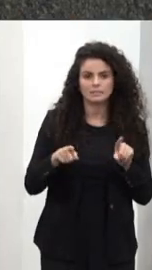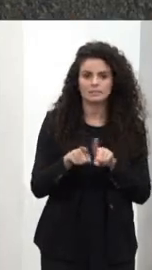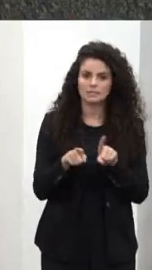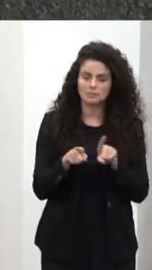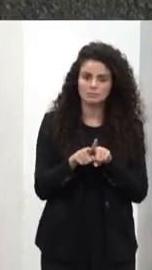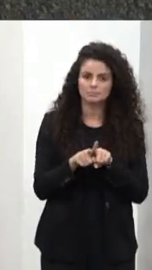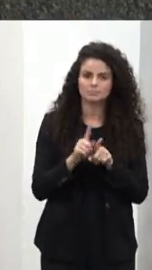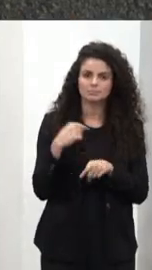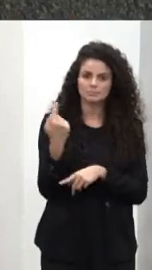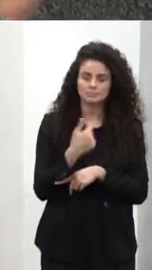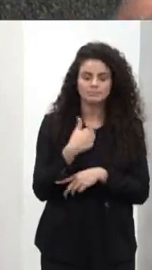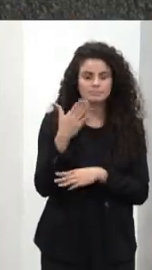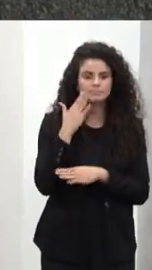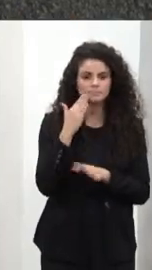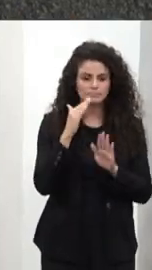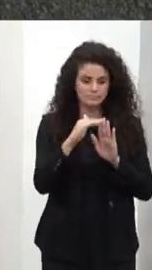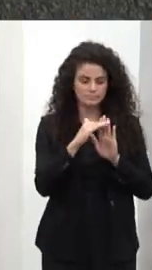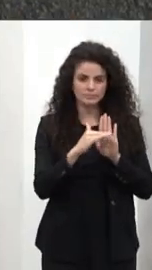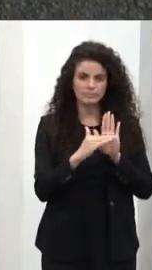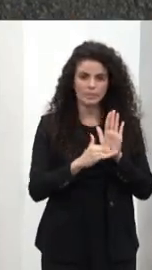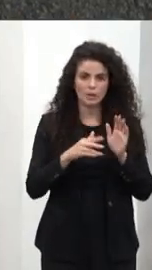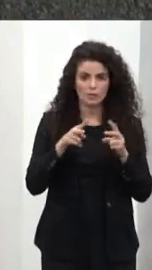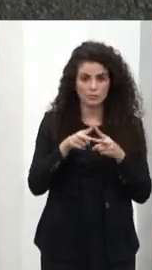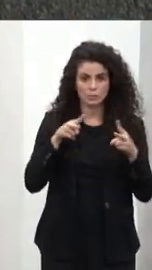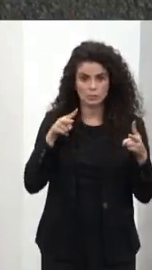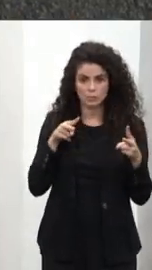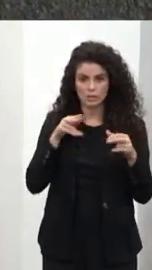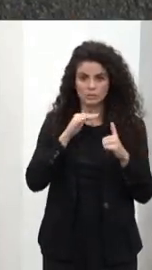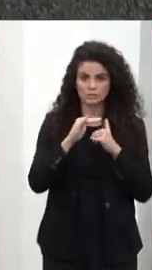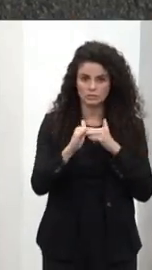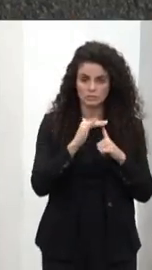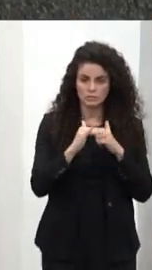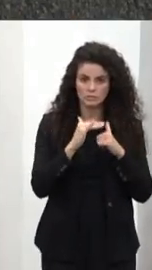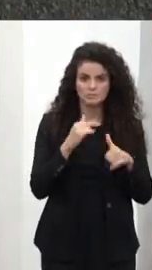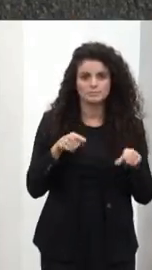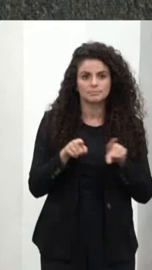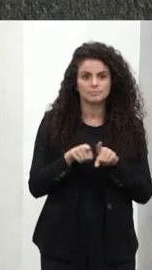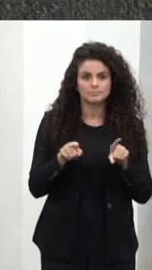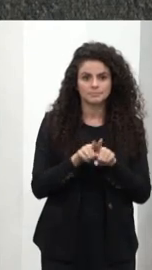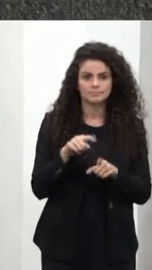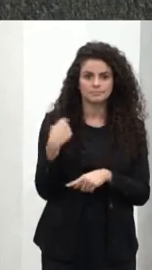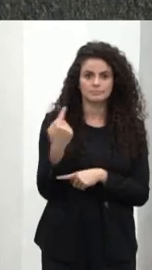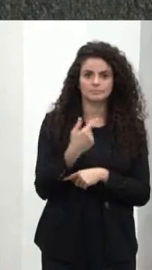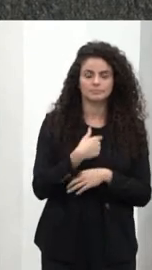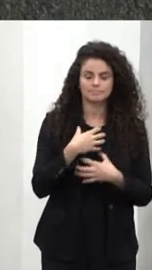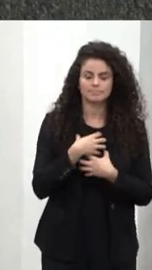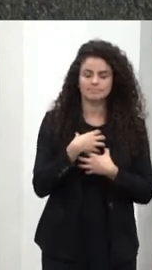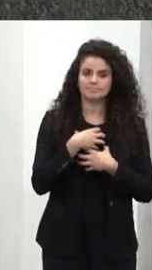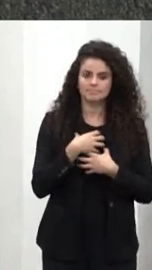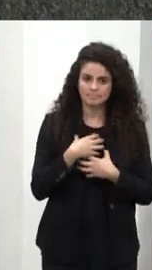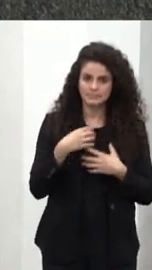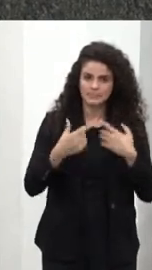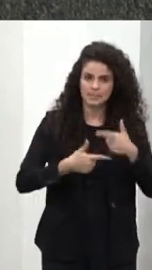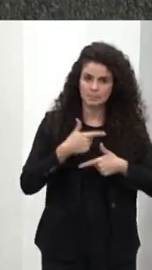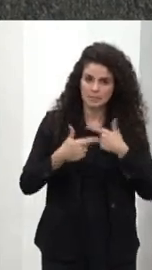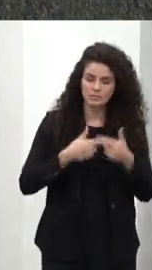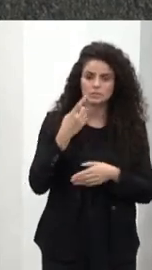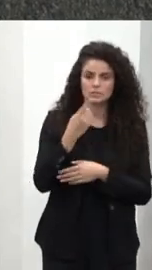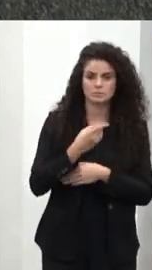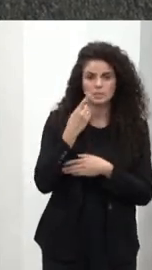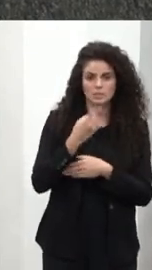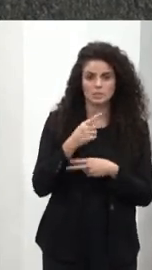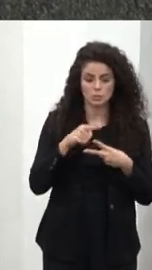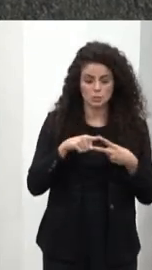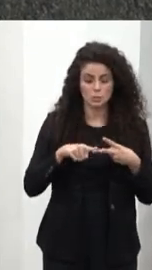a lista de presença virtual do YouTube quero dizer que a gente sair com compromisso aqui enquanto legislativo de duas